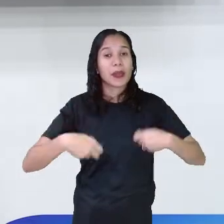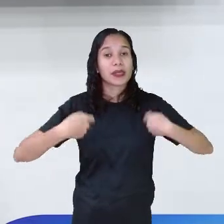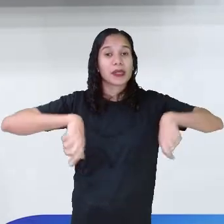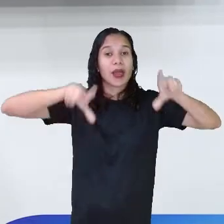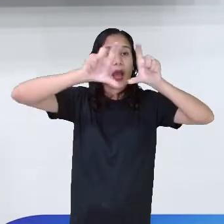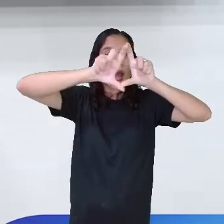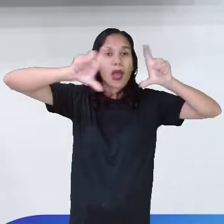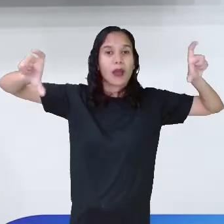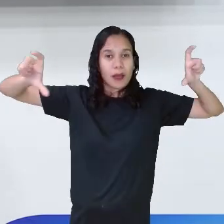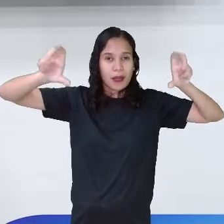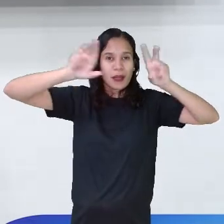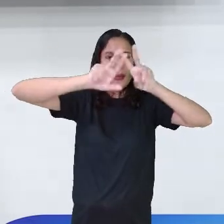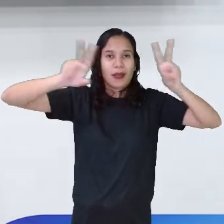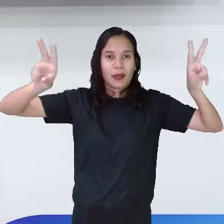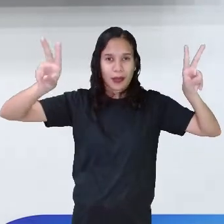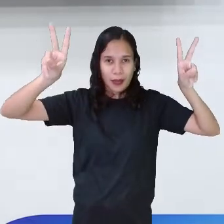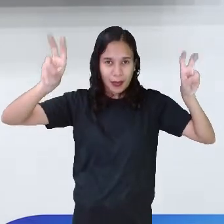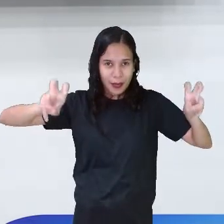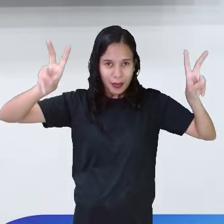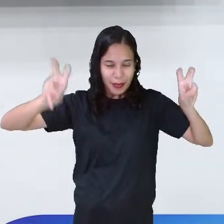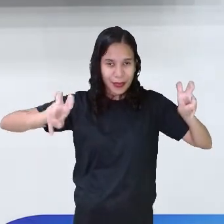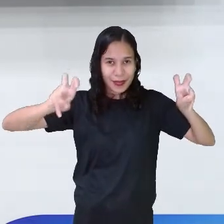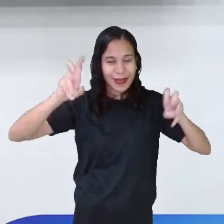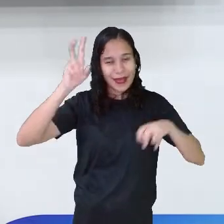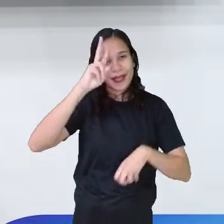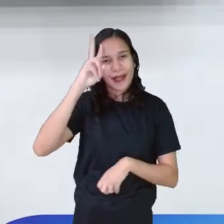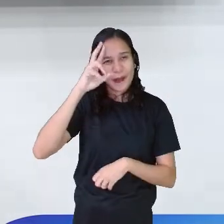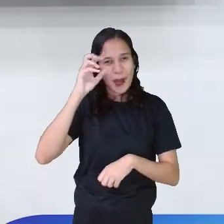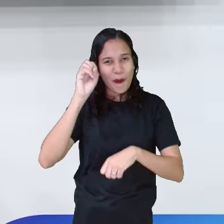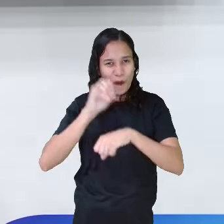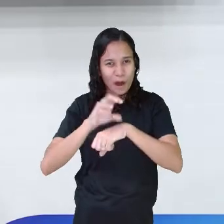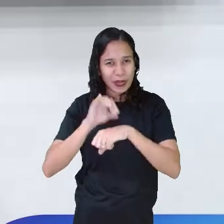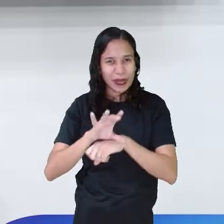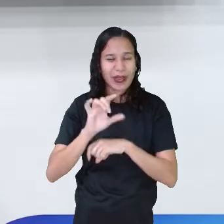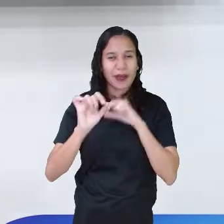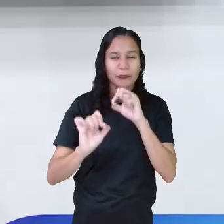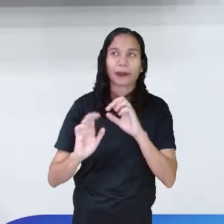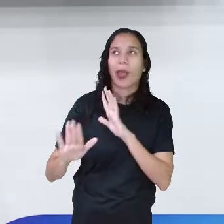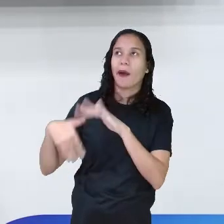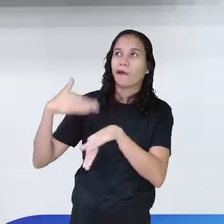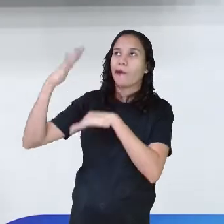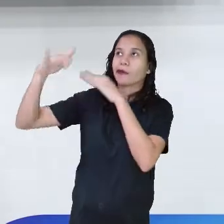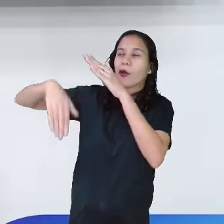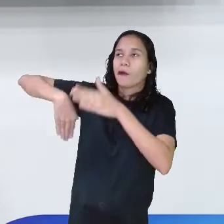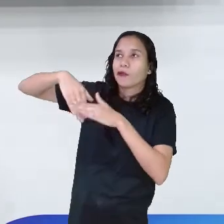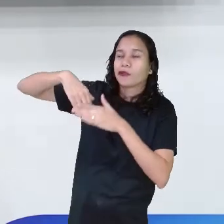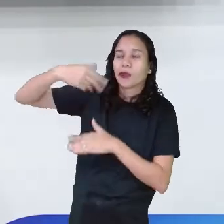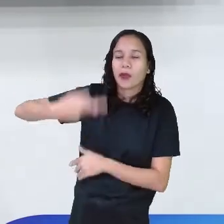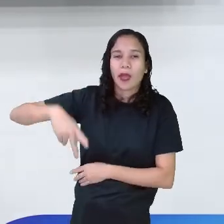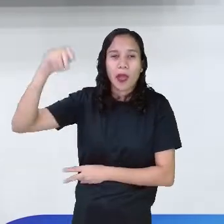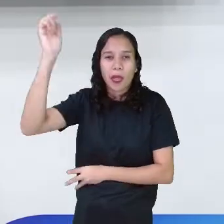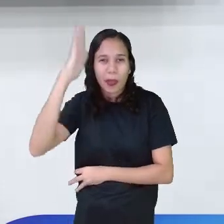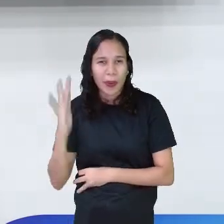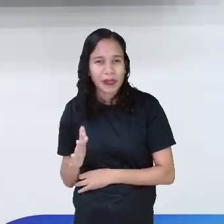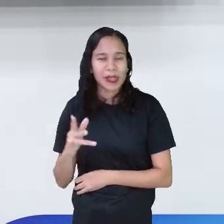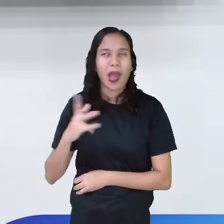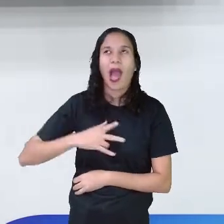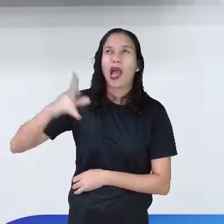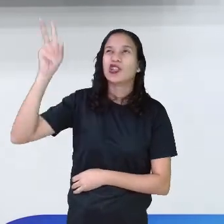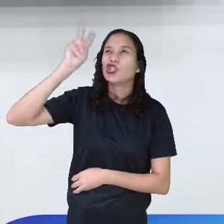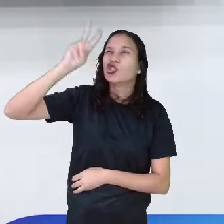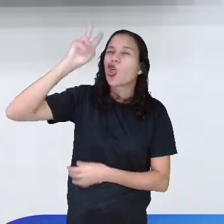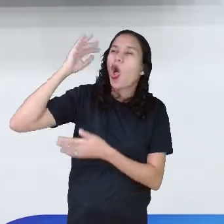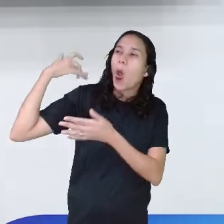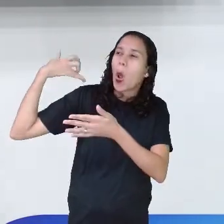precisa de um título. Eu sugeri aqui lembram? A evolução do futebol no Brasil, ou a história do futebol no